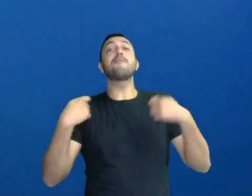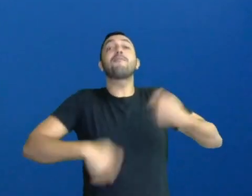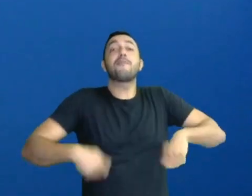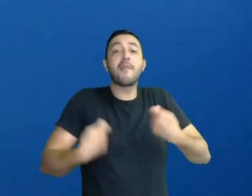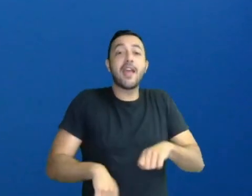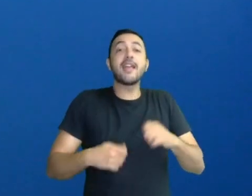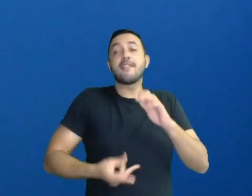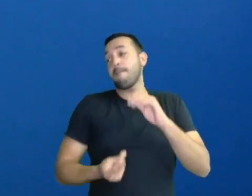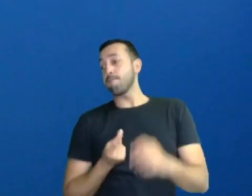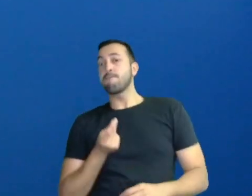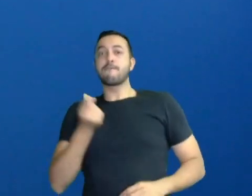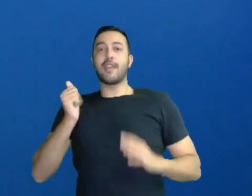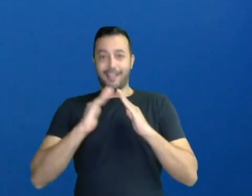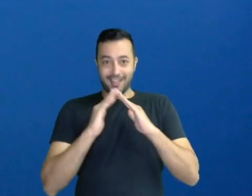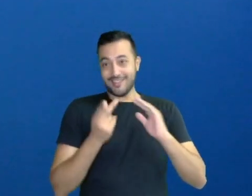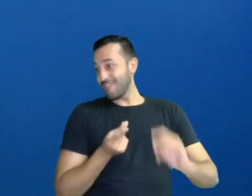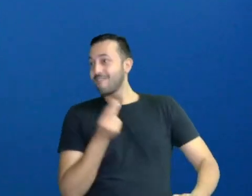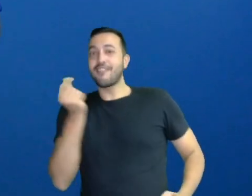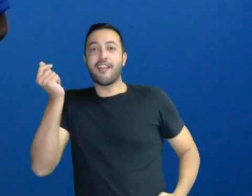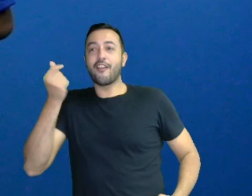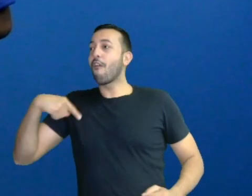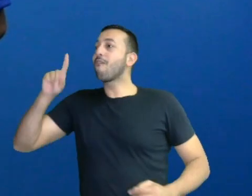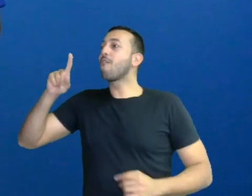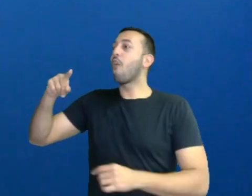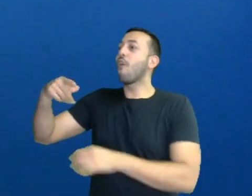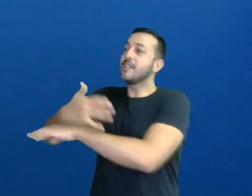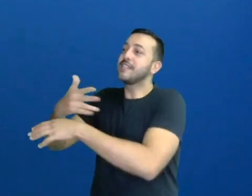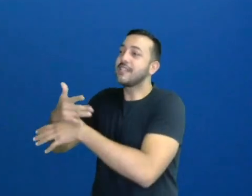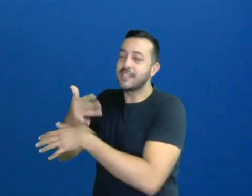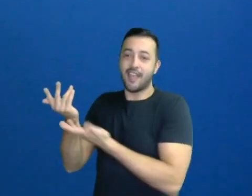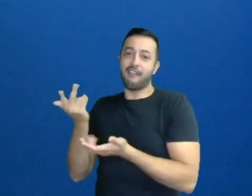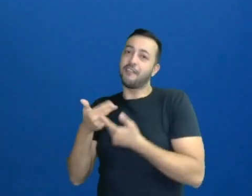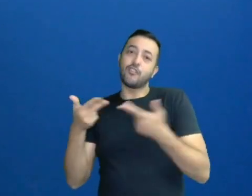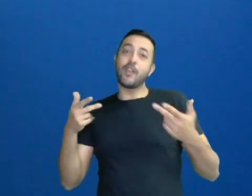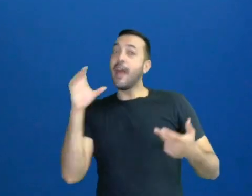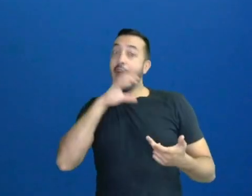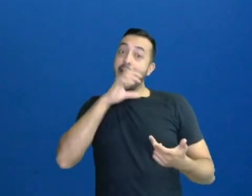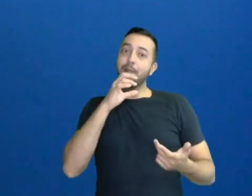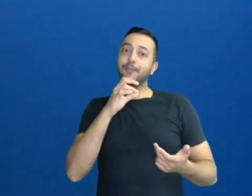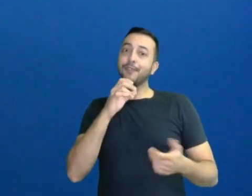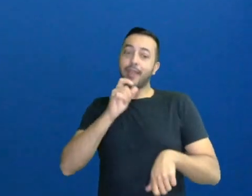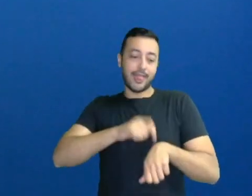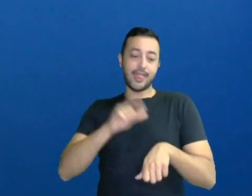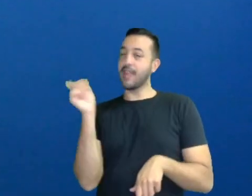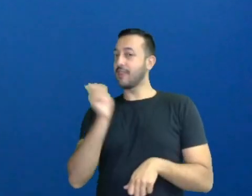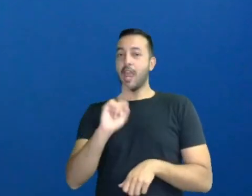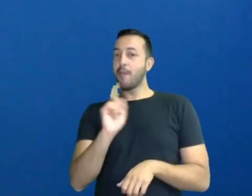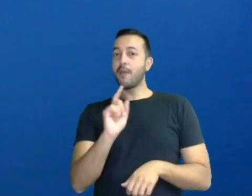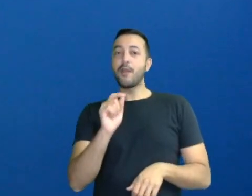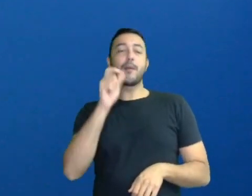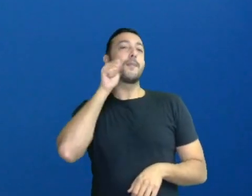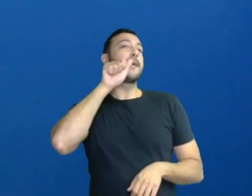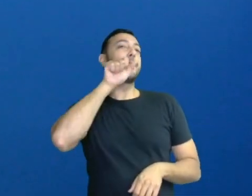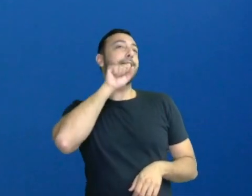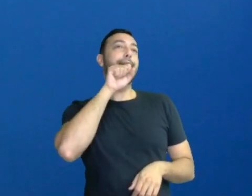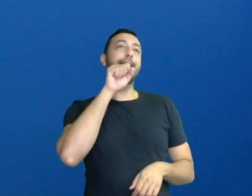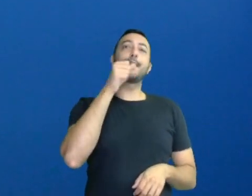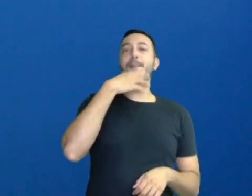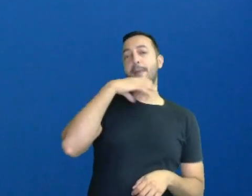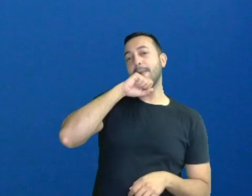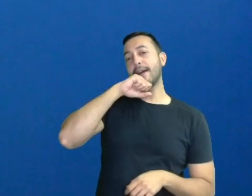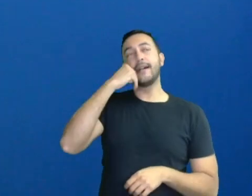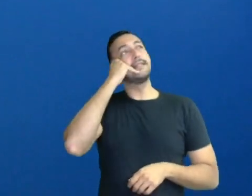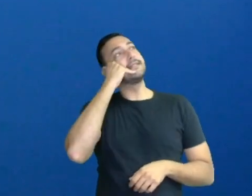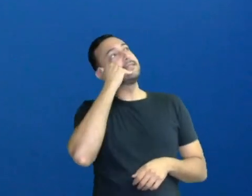sair de casa correndo para resolver alguma coisa na rua e não tem tempo de ligar para o